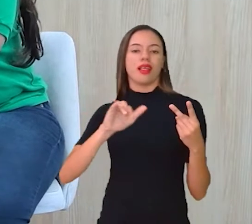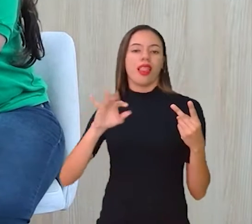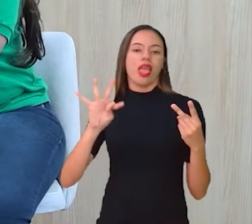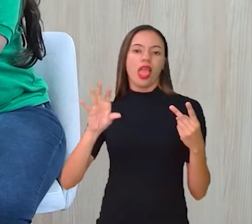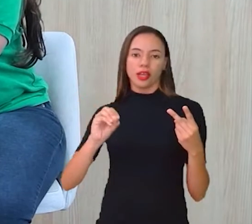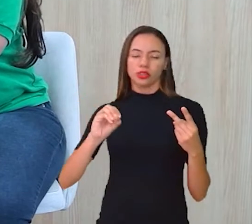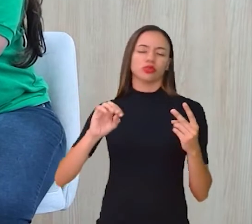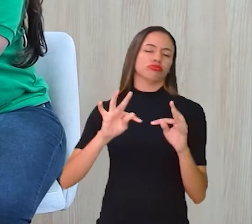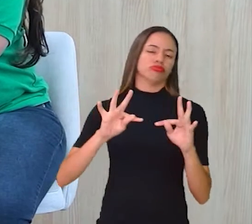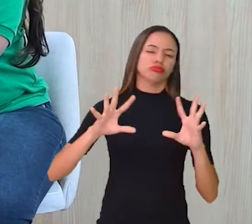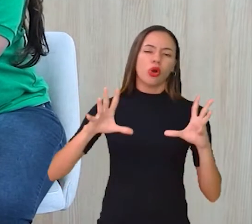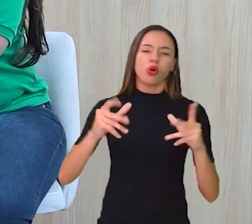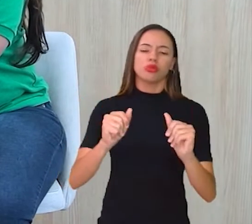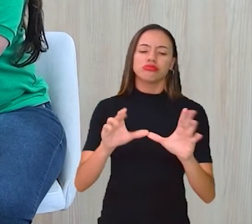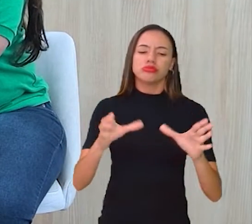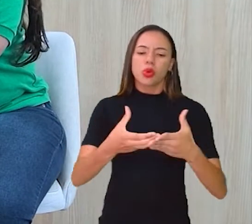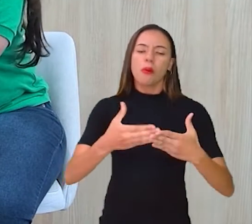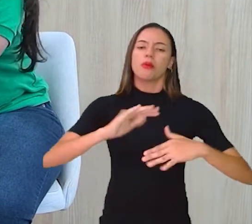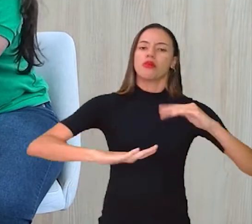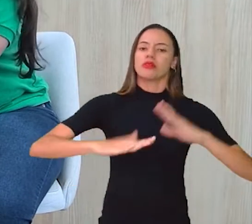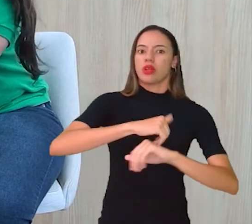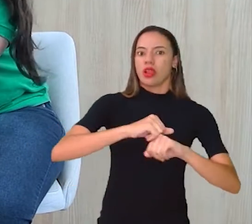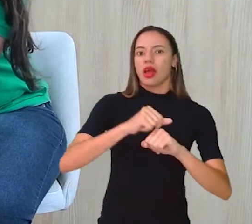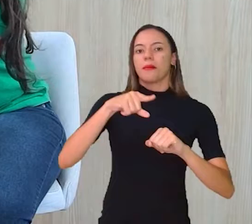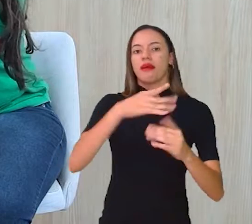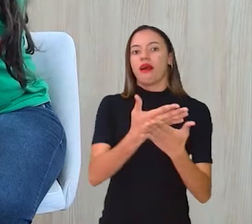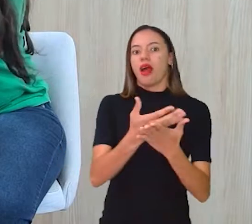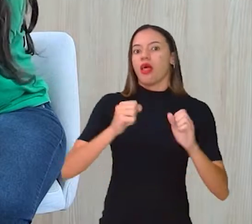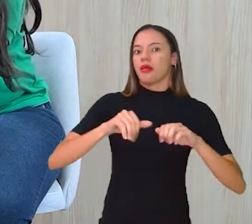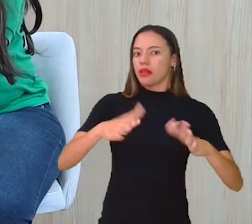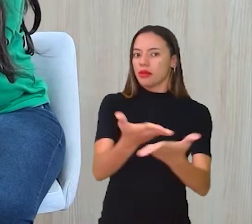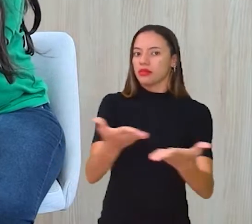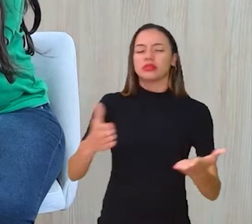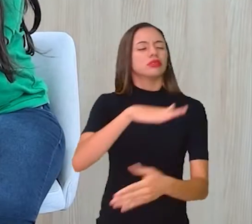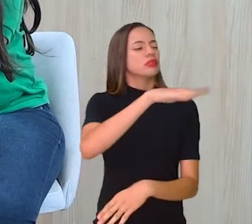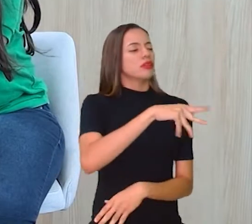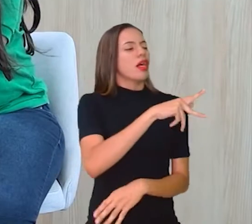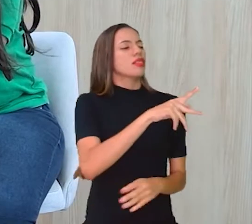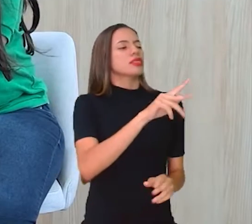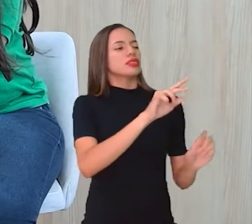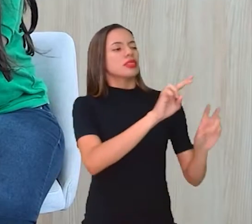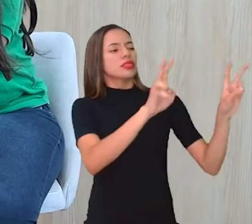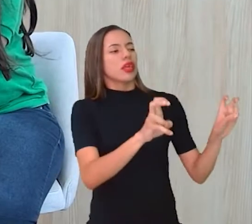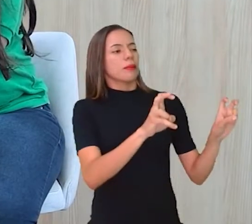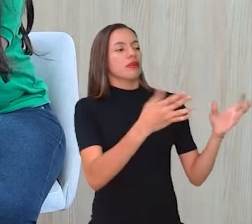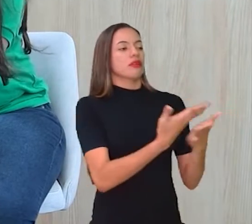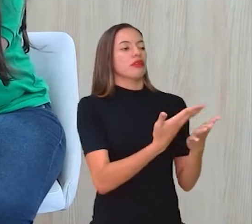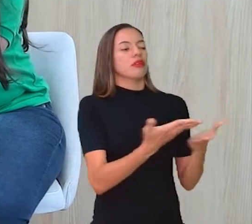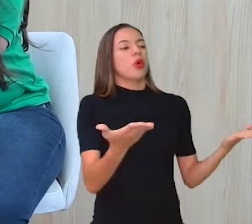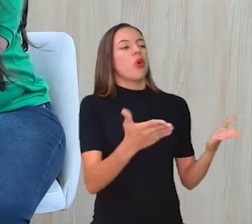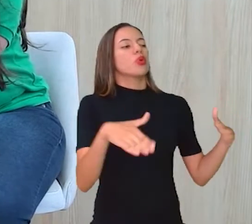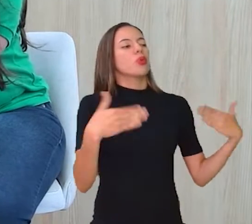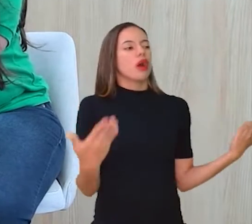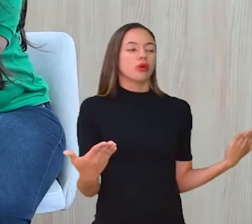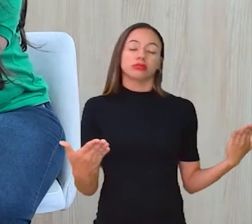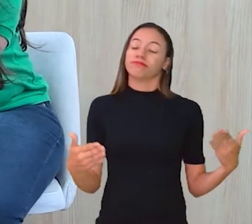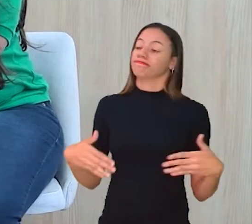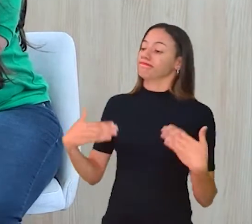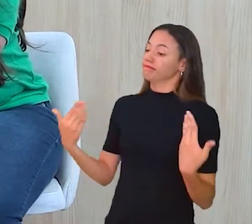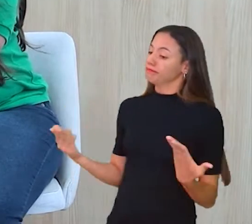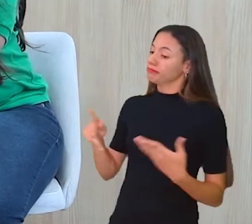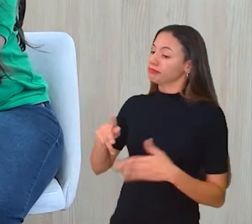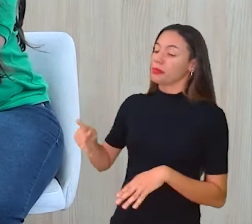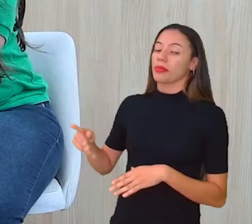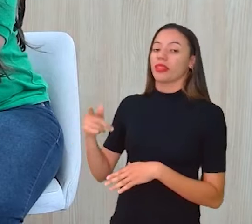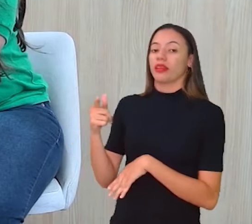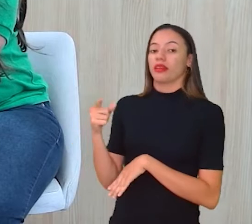que essa aula chegue até você. E o tema da nossa aula de hoje, Tiago? Carla, o tema da aula de hoje, eu diria que assim,